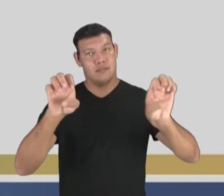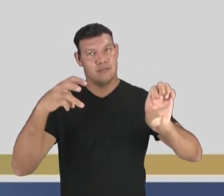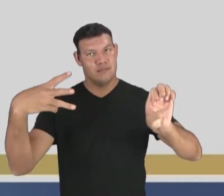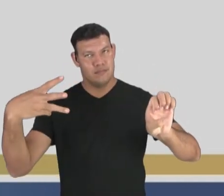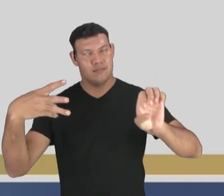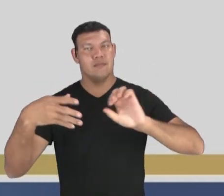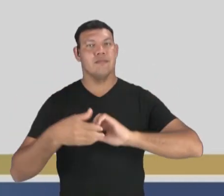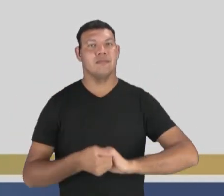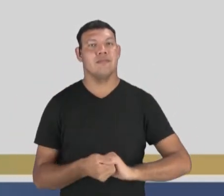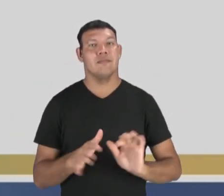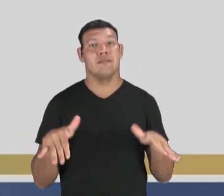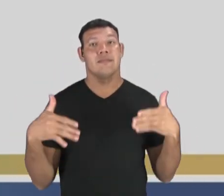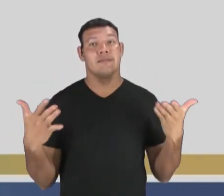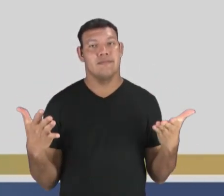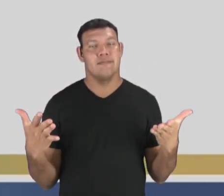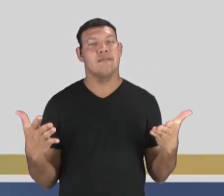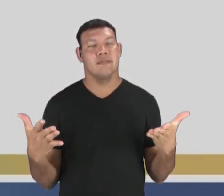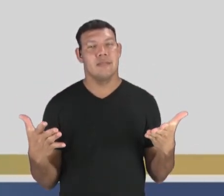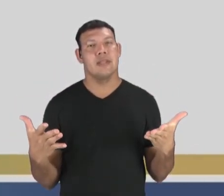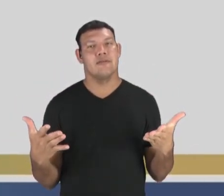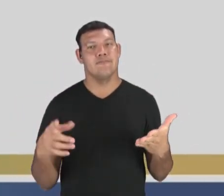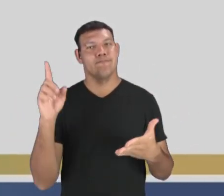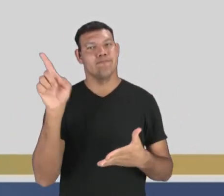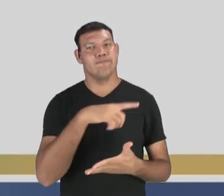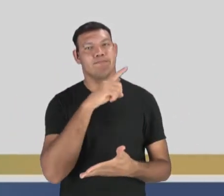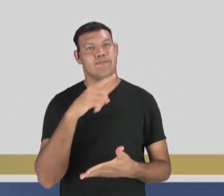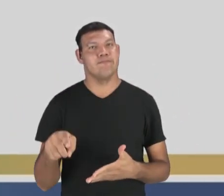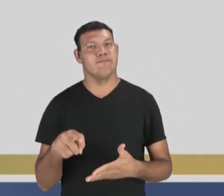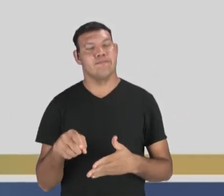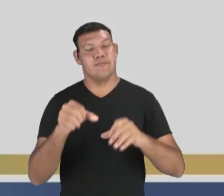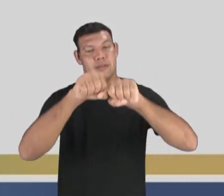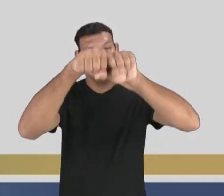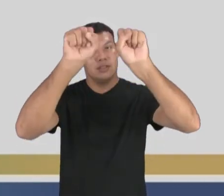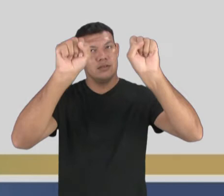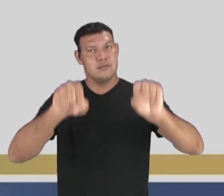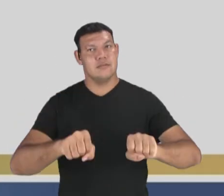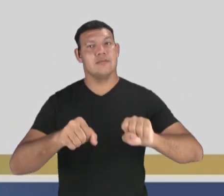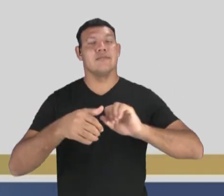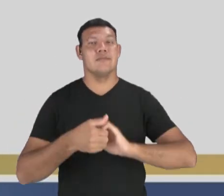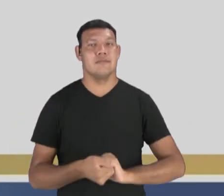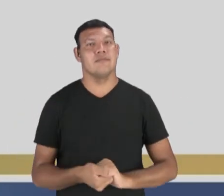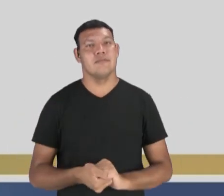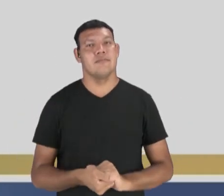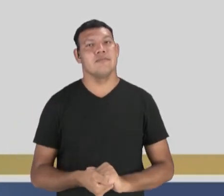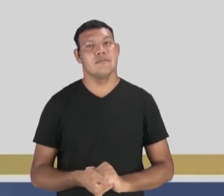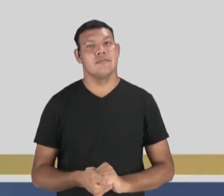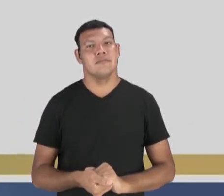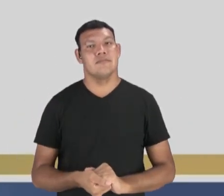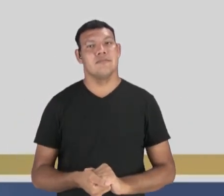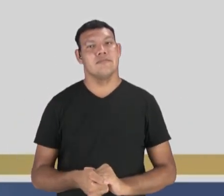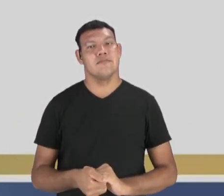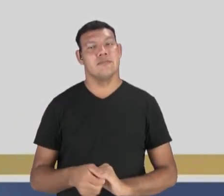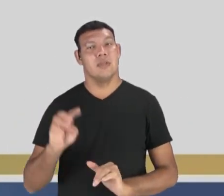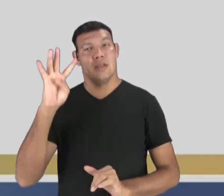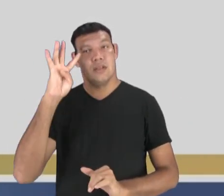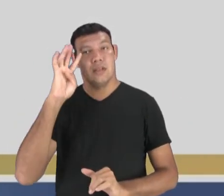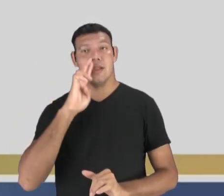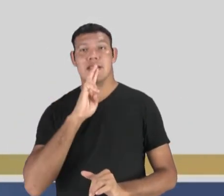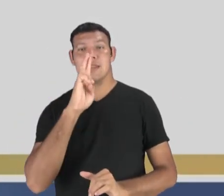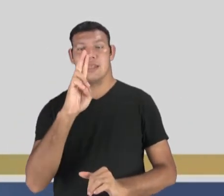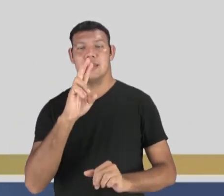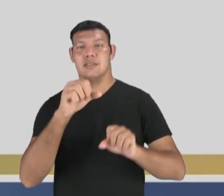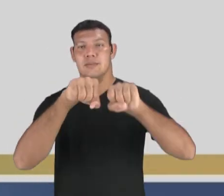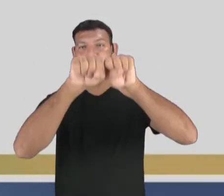equação. E aí, ela vai invalidar toda a terna ordenada como solução para esse